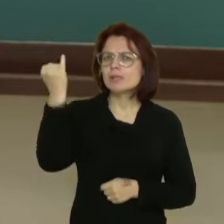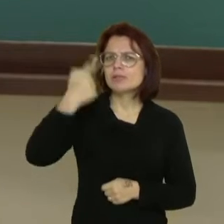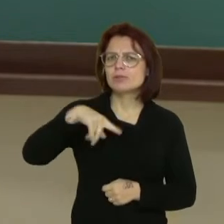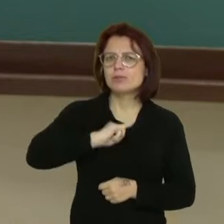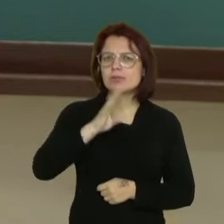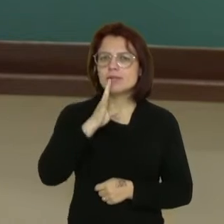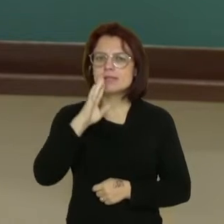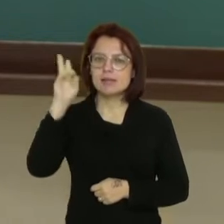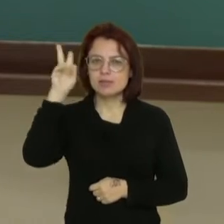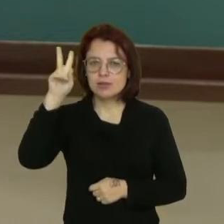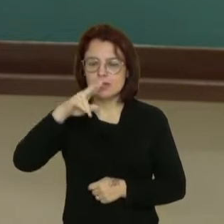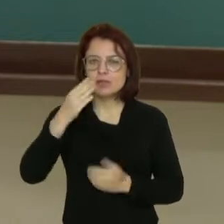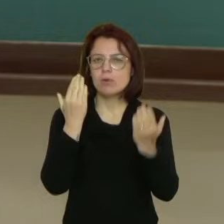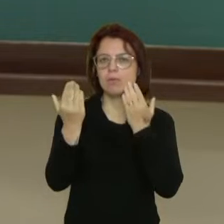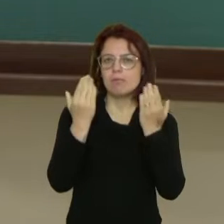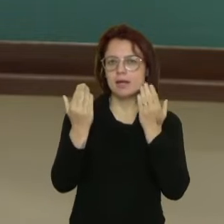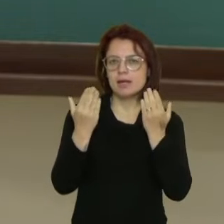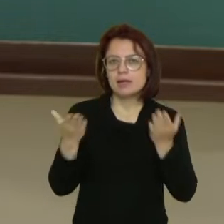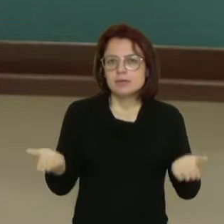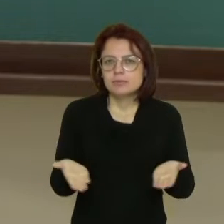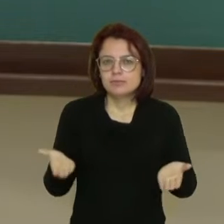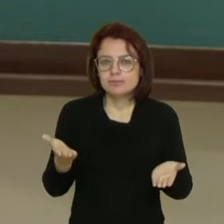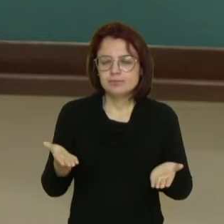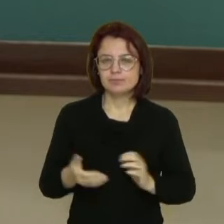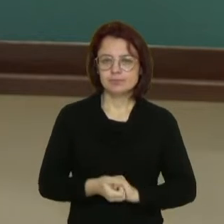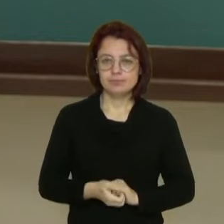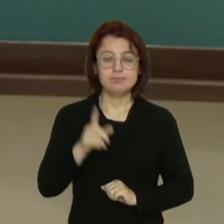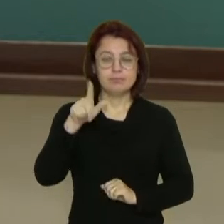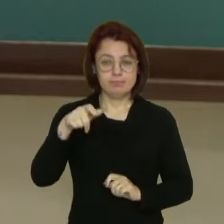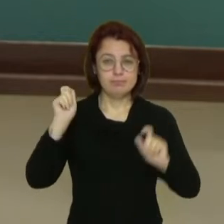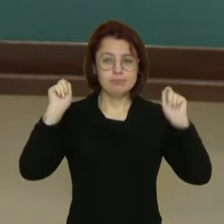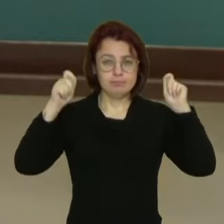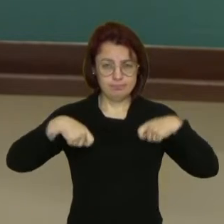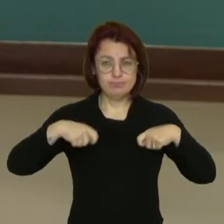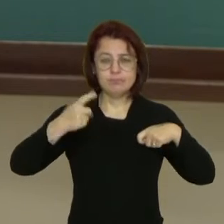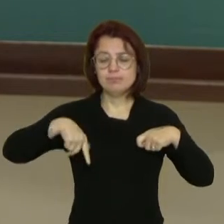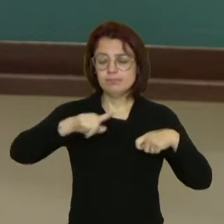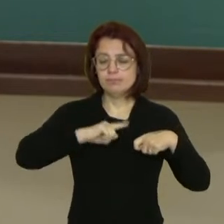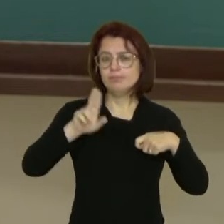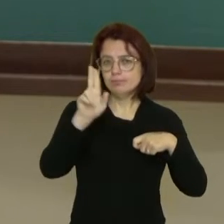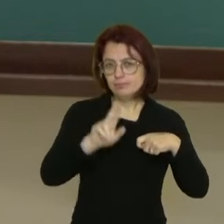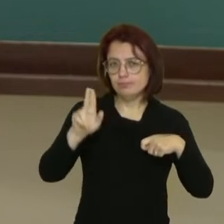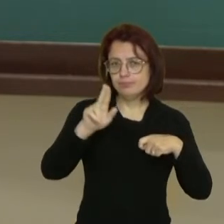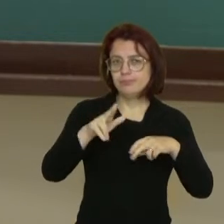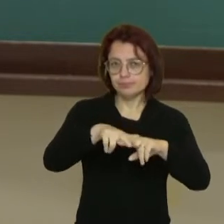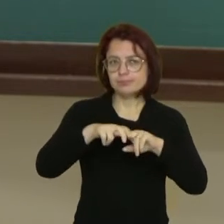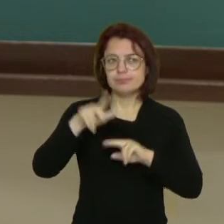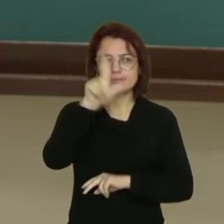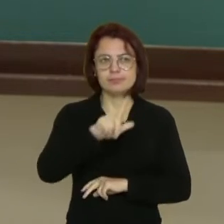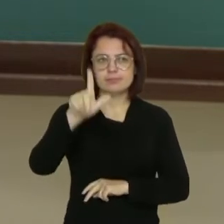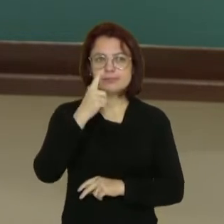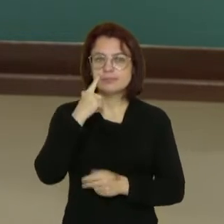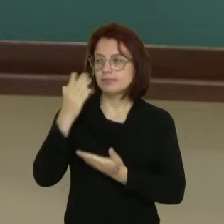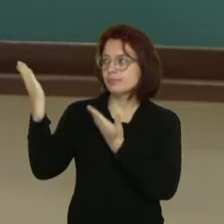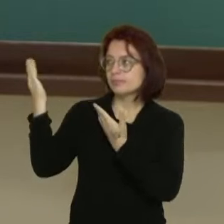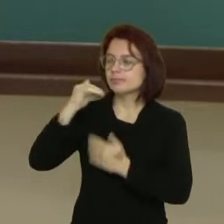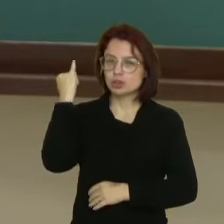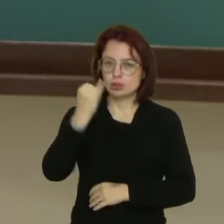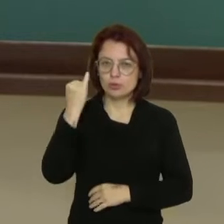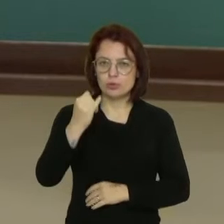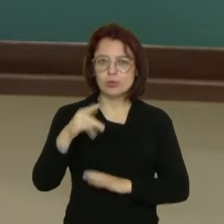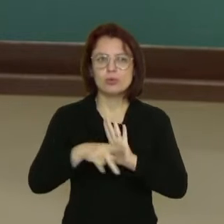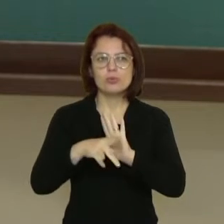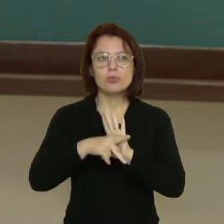atual? Sabia que é possível fazer isso através da literatura? Vamos conhecer um conto de Arthur